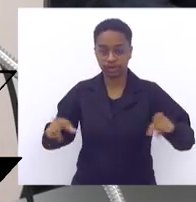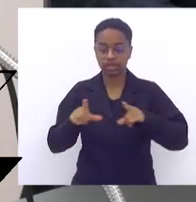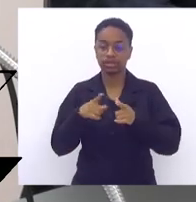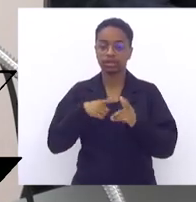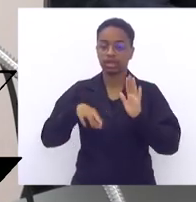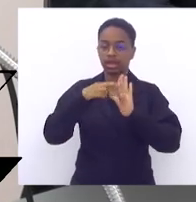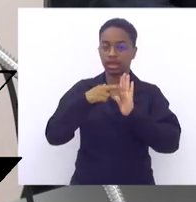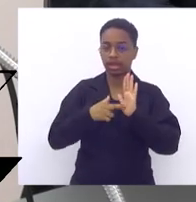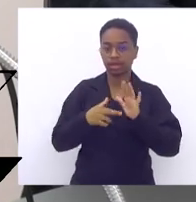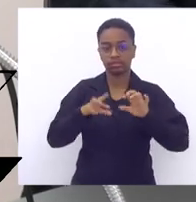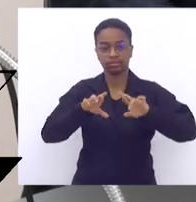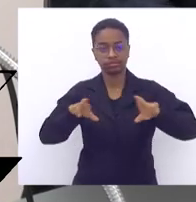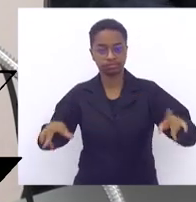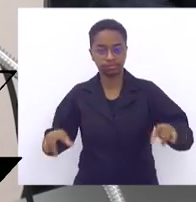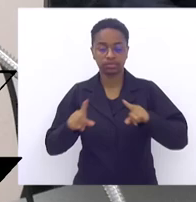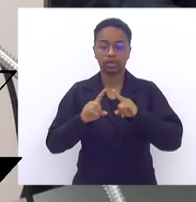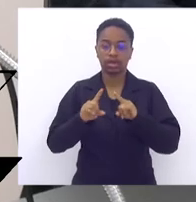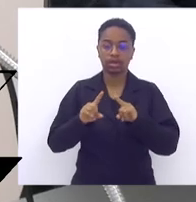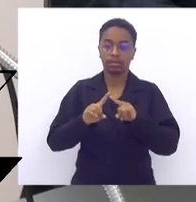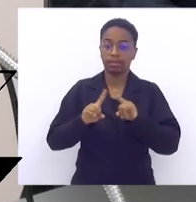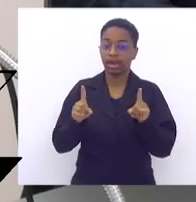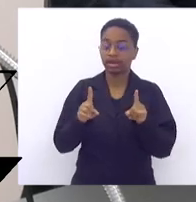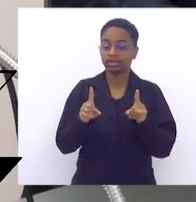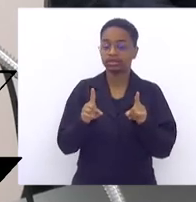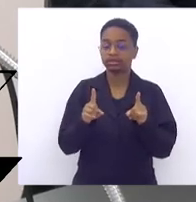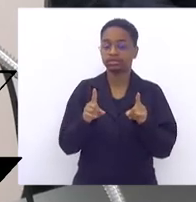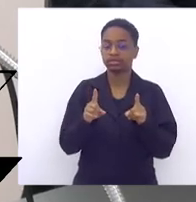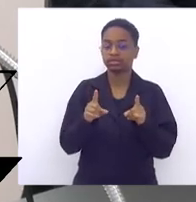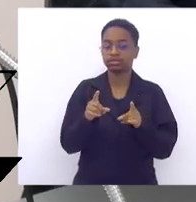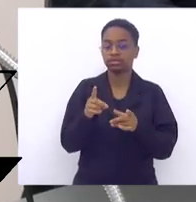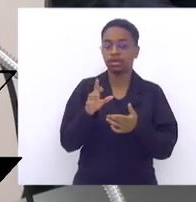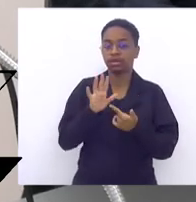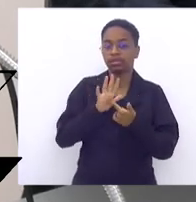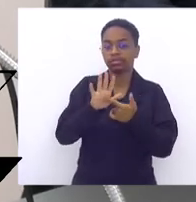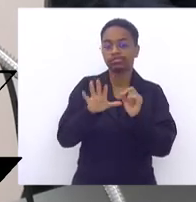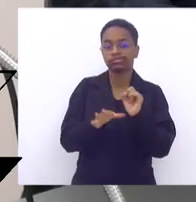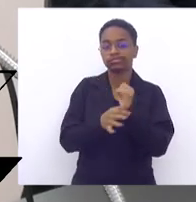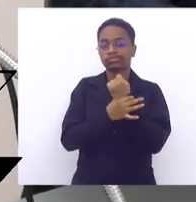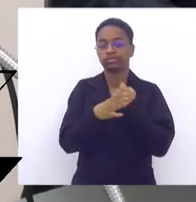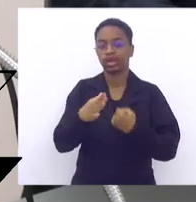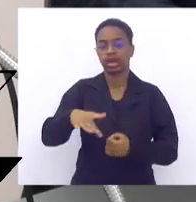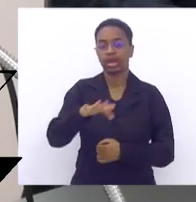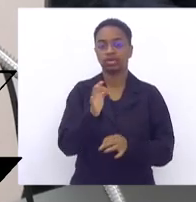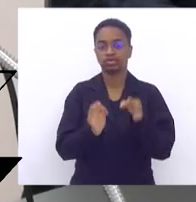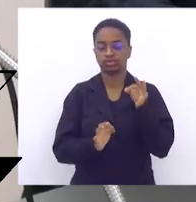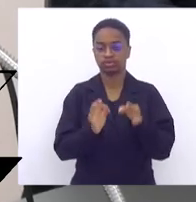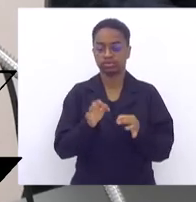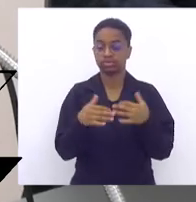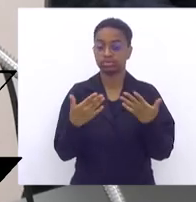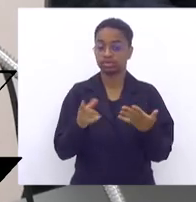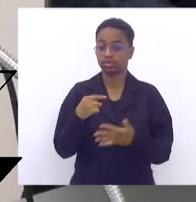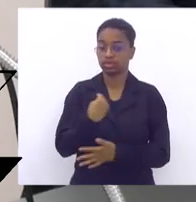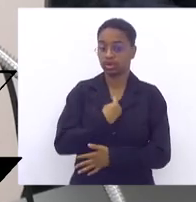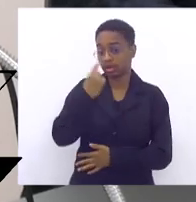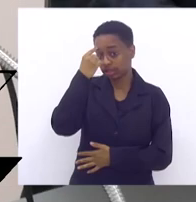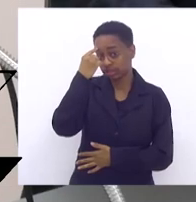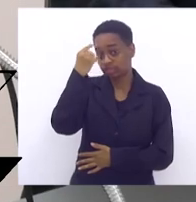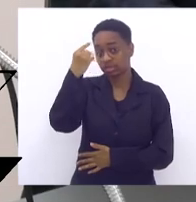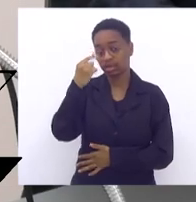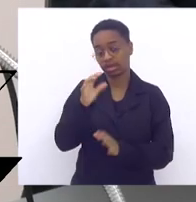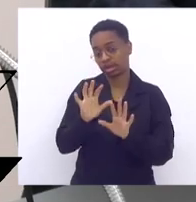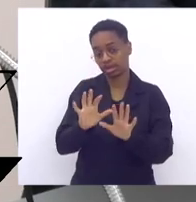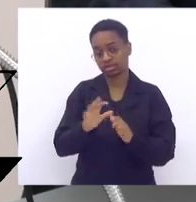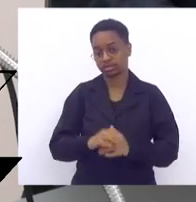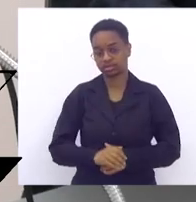de prescrição, outros não, e isso, sem dúvida nenhuma, vai trazer segurança jurídica. A ideia é tão somente